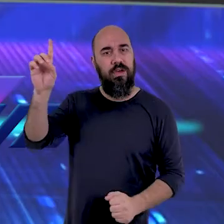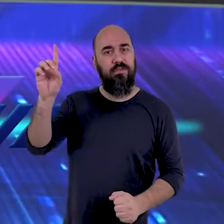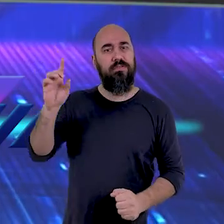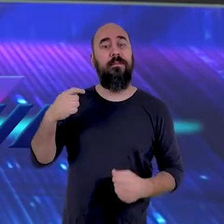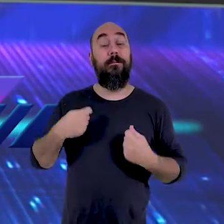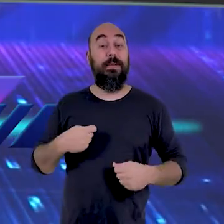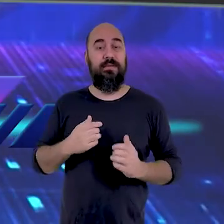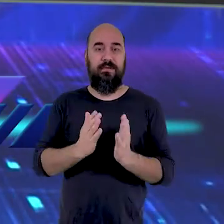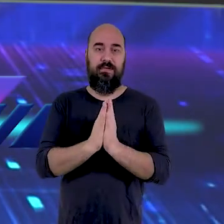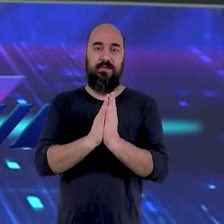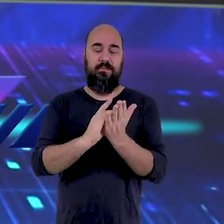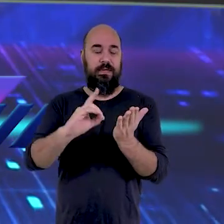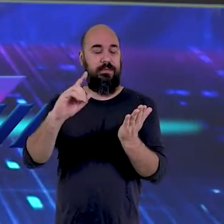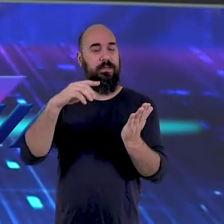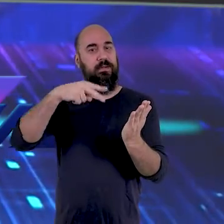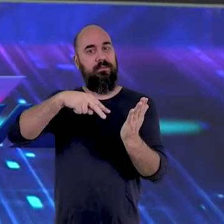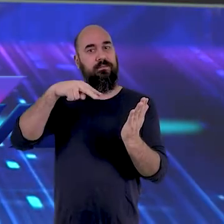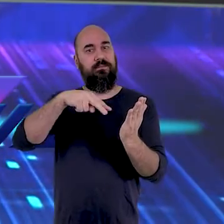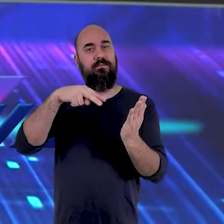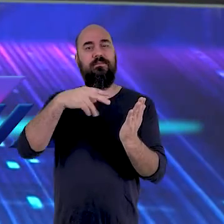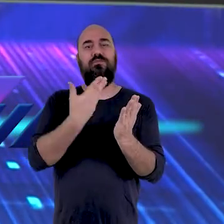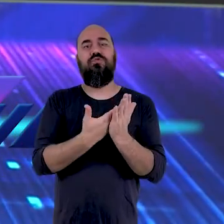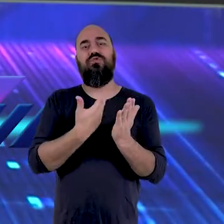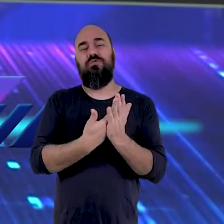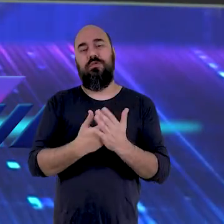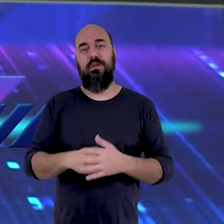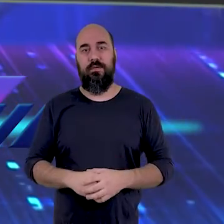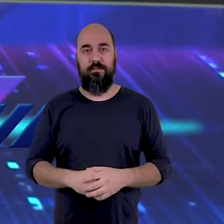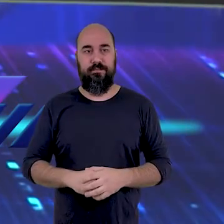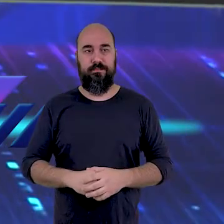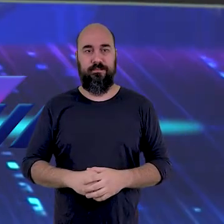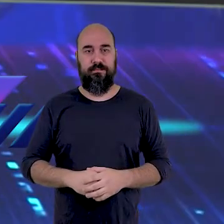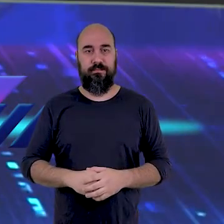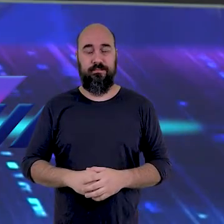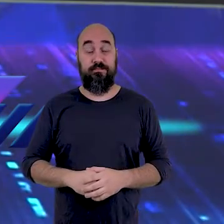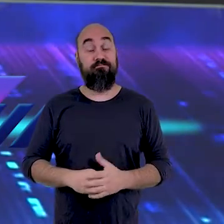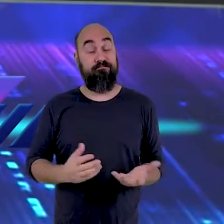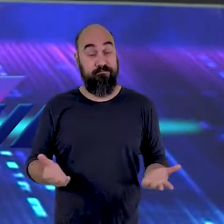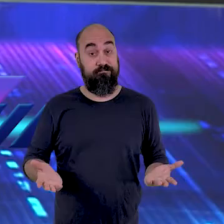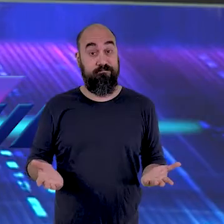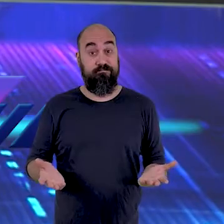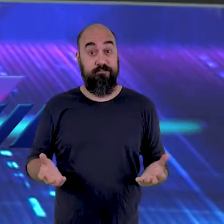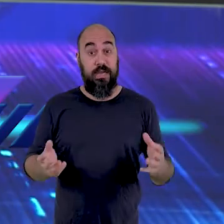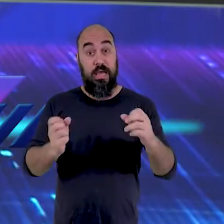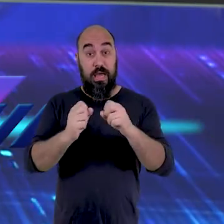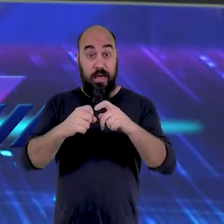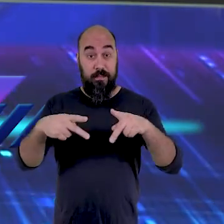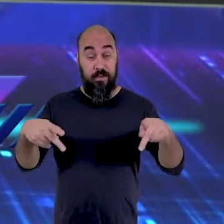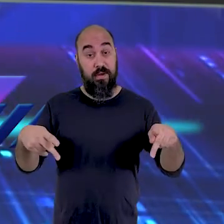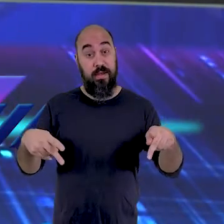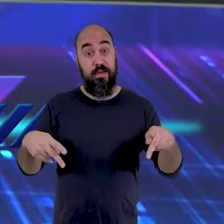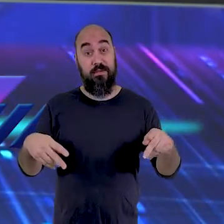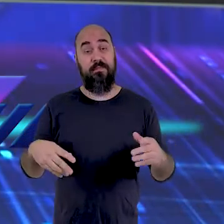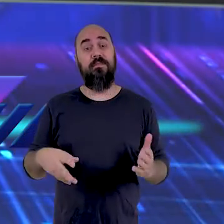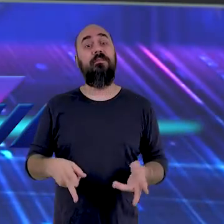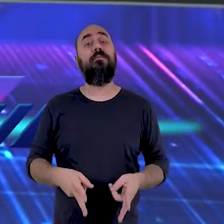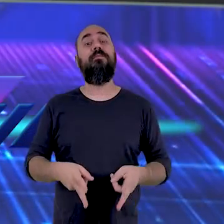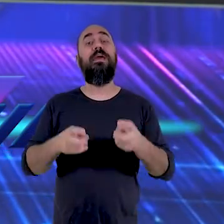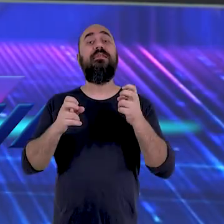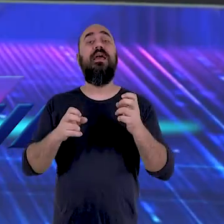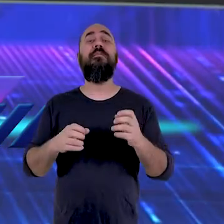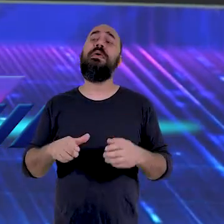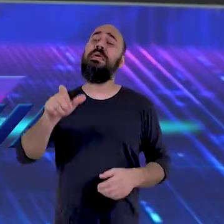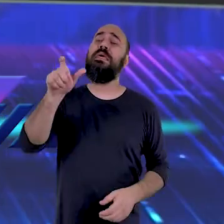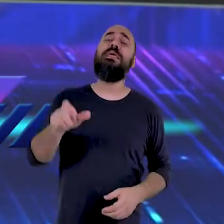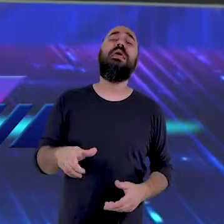No mesmo capítulo 14 do Apocalipse, nós encontramos quem são aqueles que